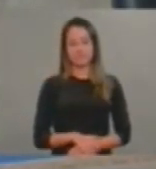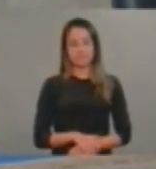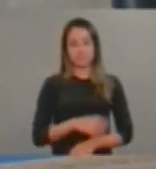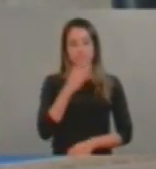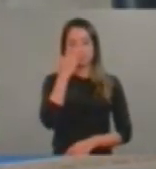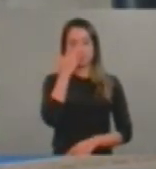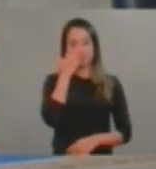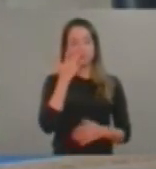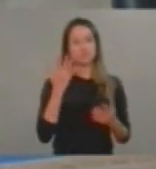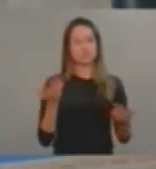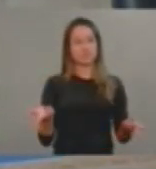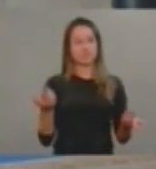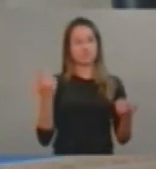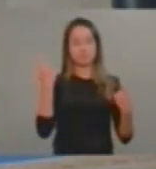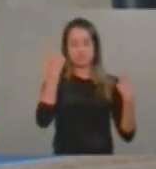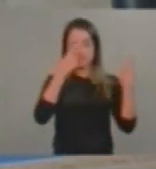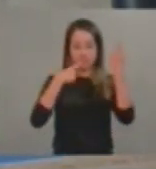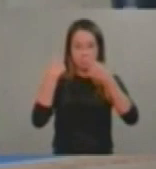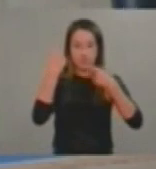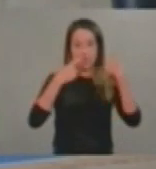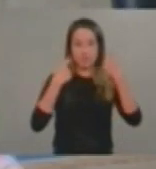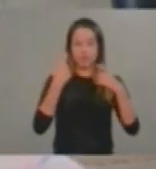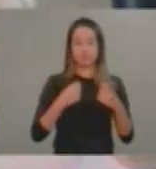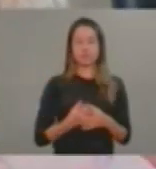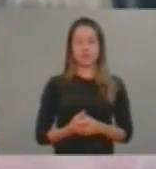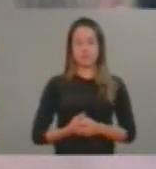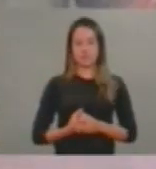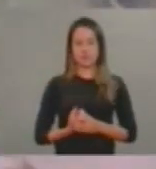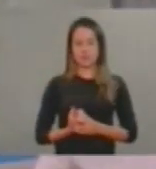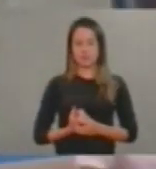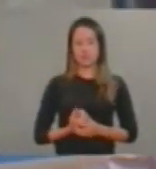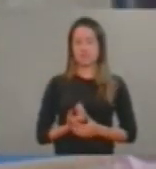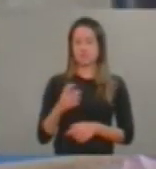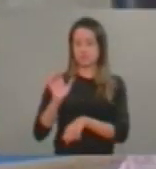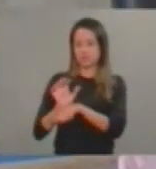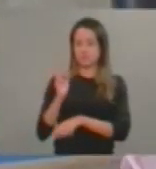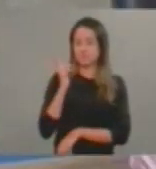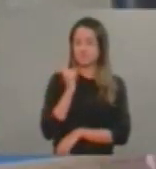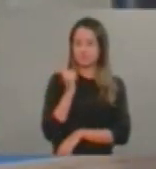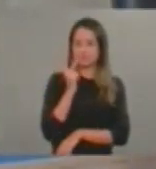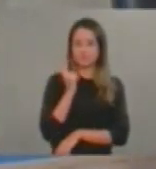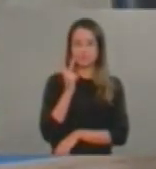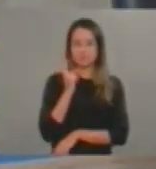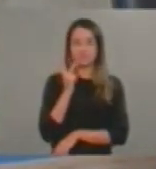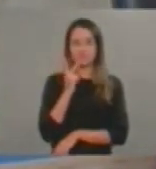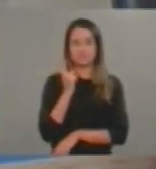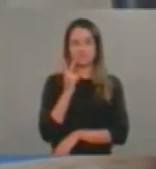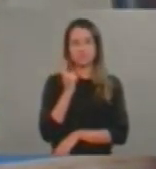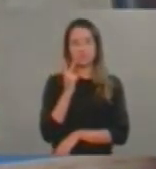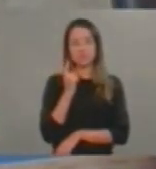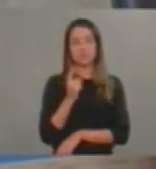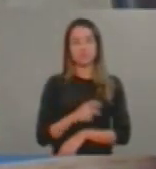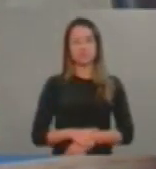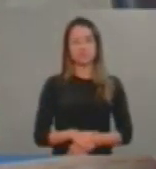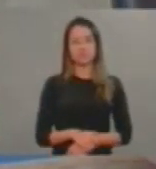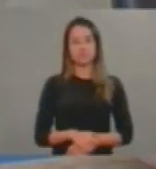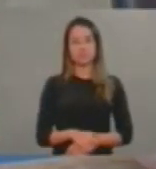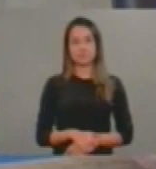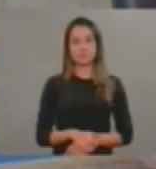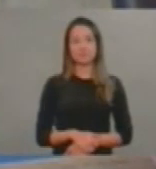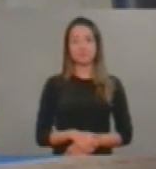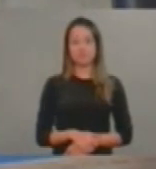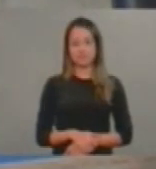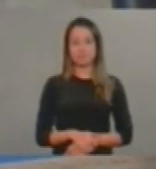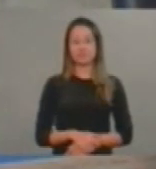mais ainda, quando viu que o estado do Ceará vai pagar, em virtude do aumento